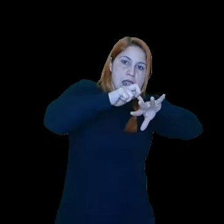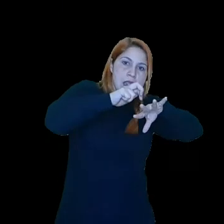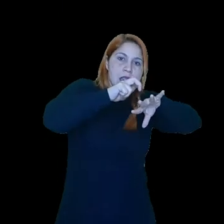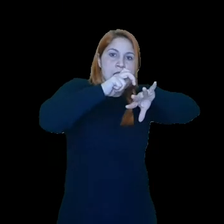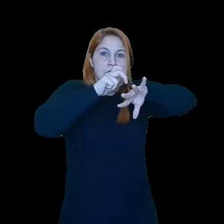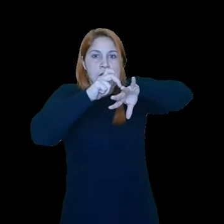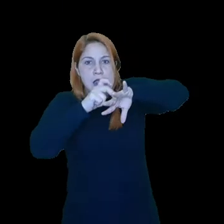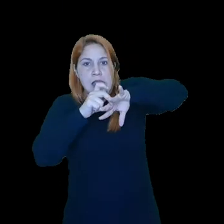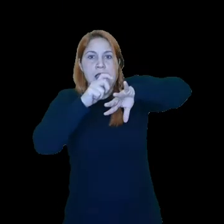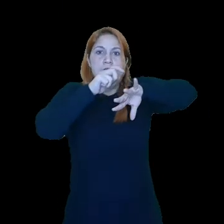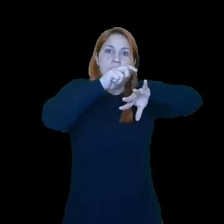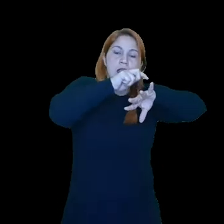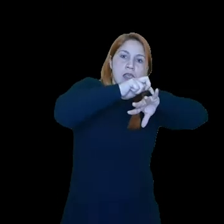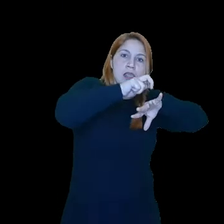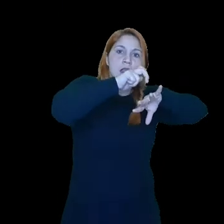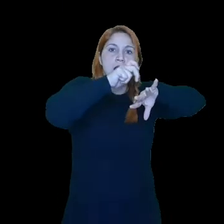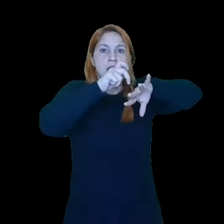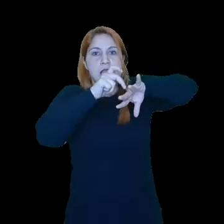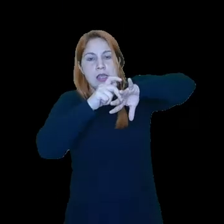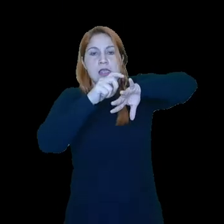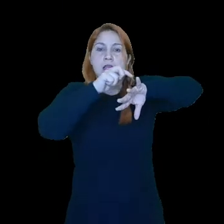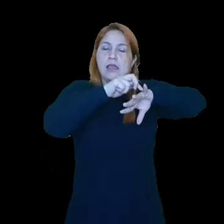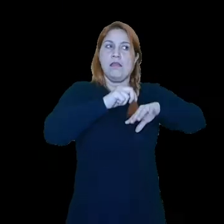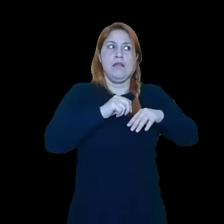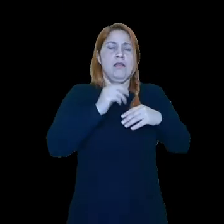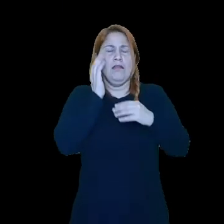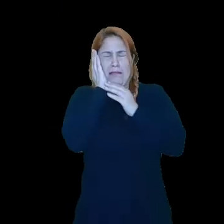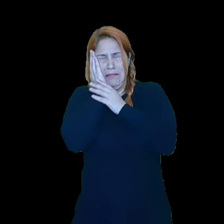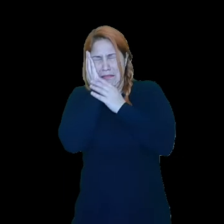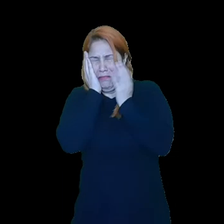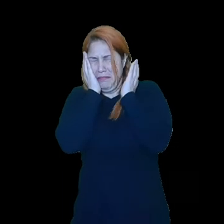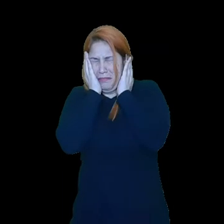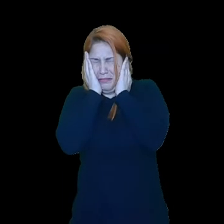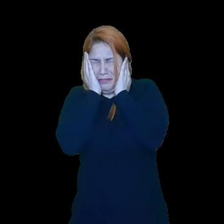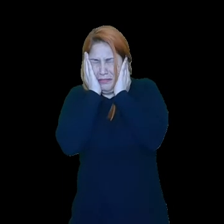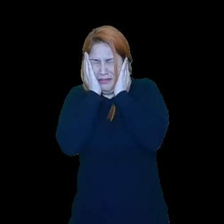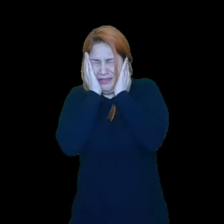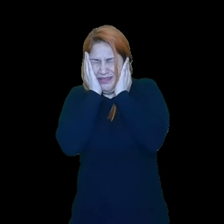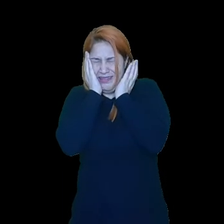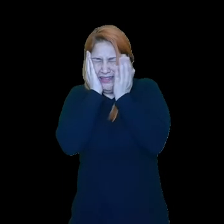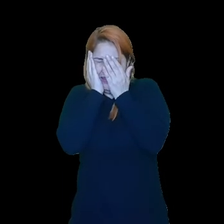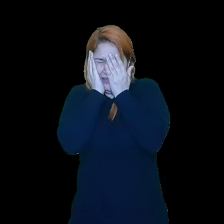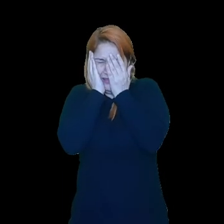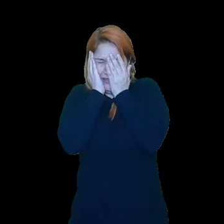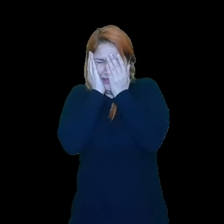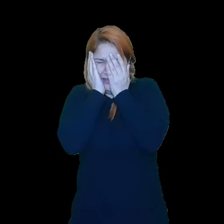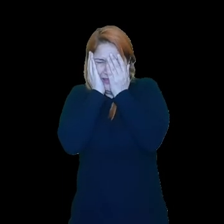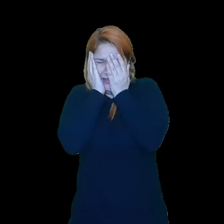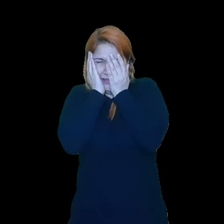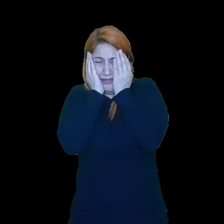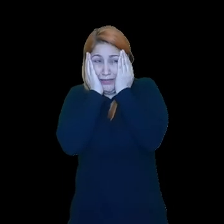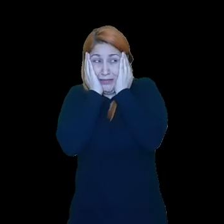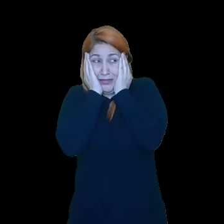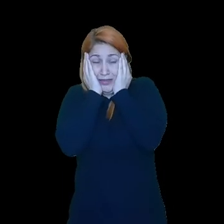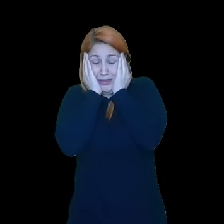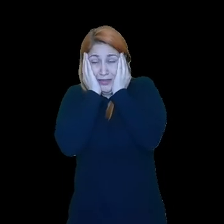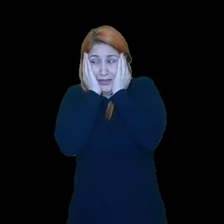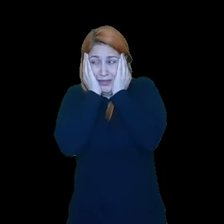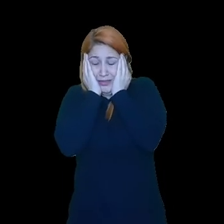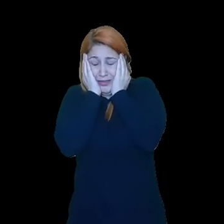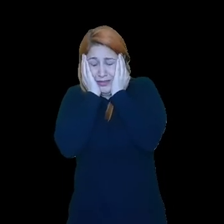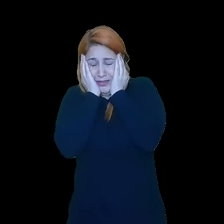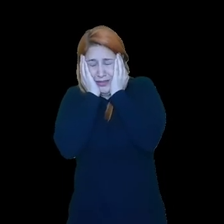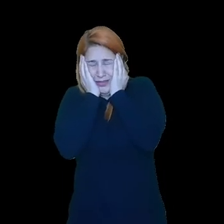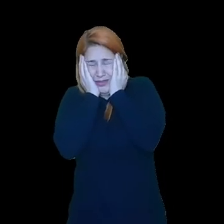em direção ao seu quarto. Com um andar dificultoso e retumbante, e que se deteve diante